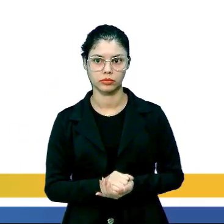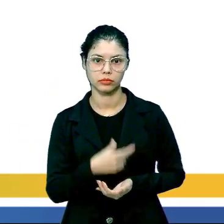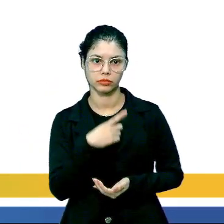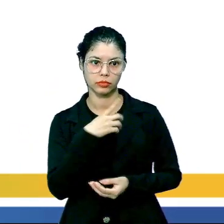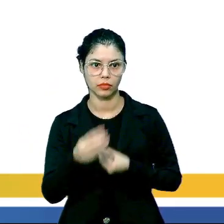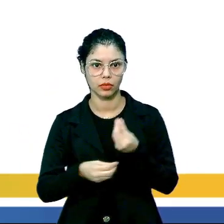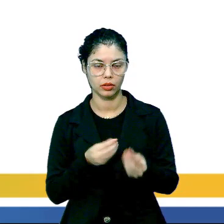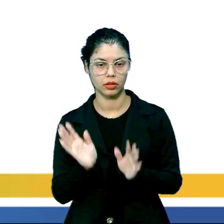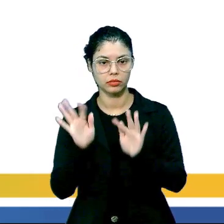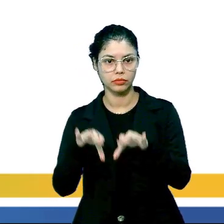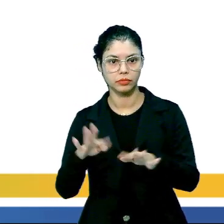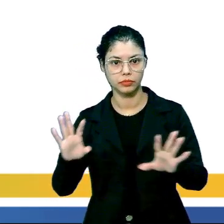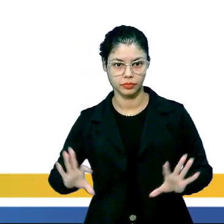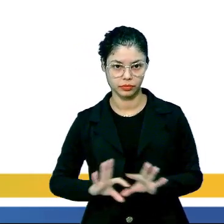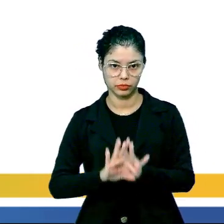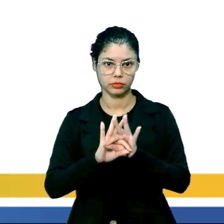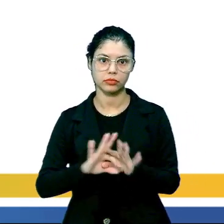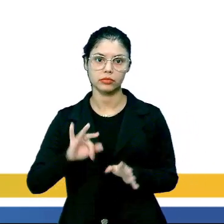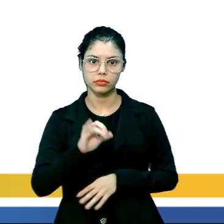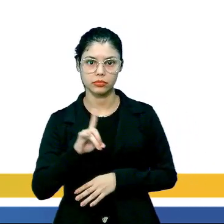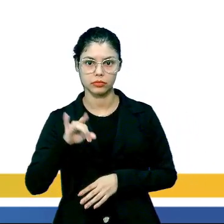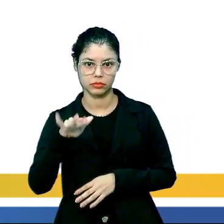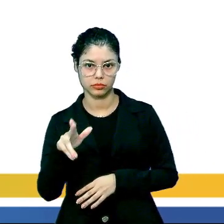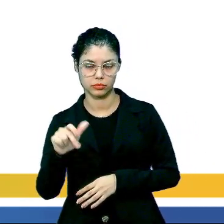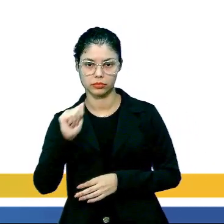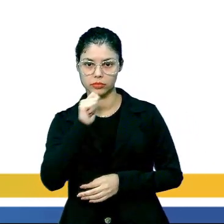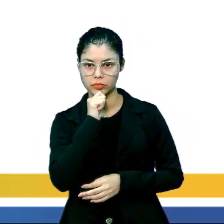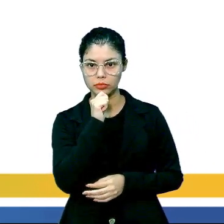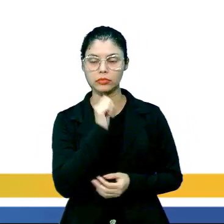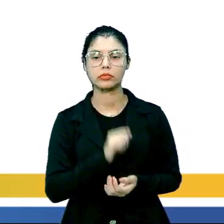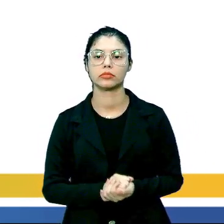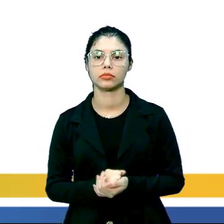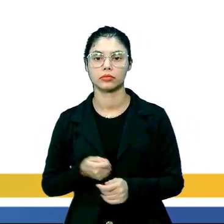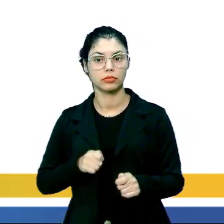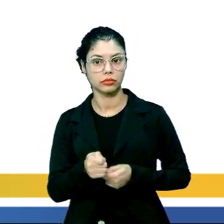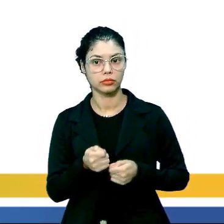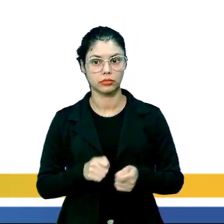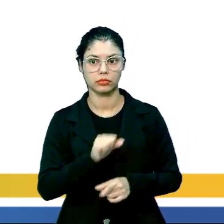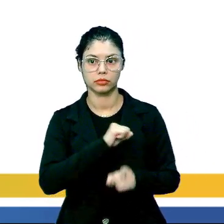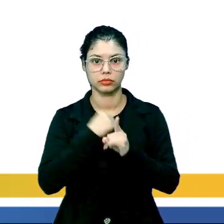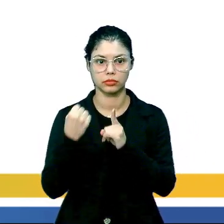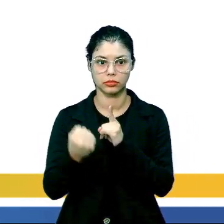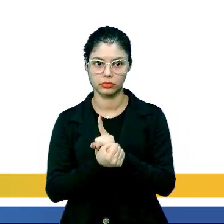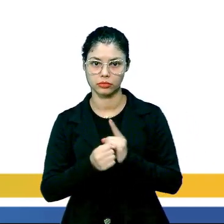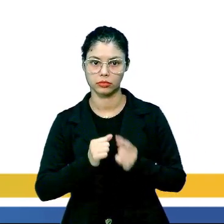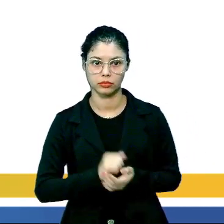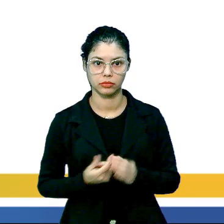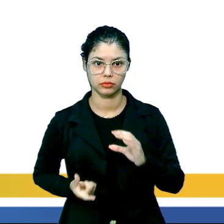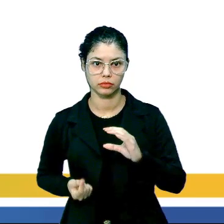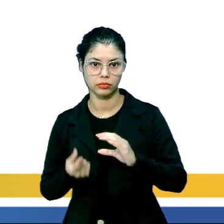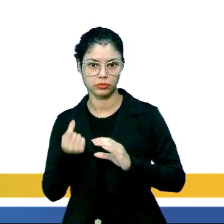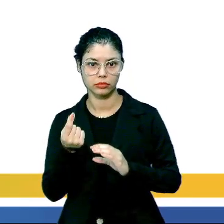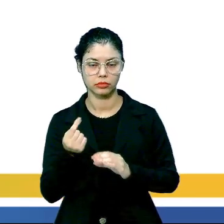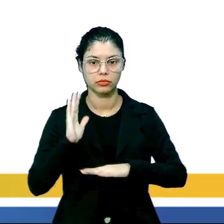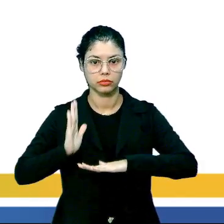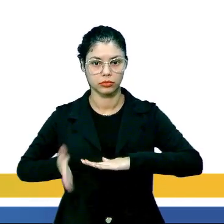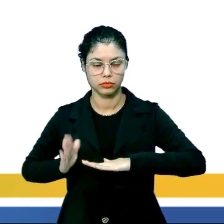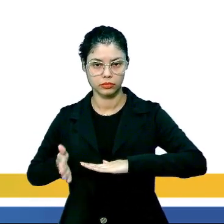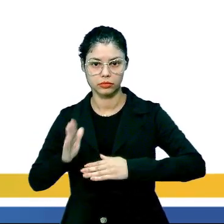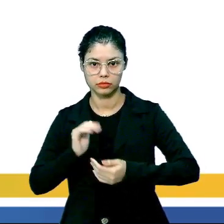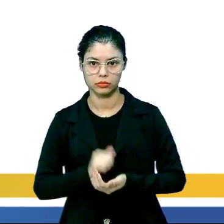como finalidade a difusão da ideologia da classe dominante nas sociedades capitalistas